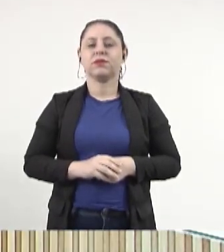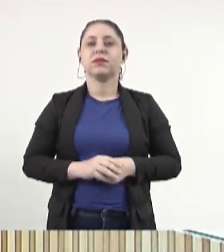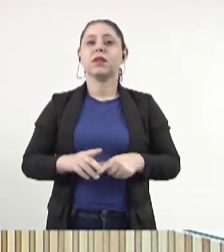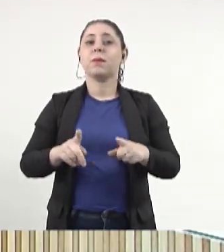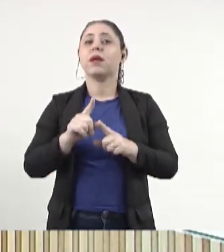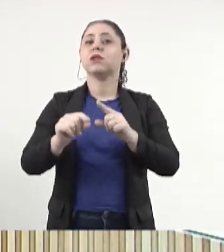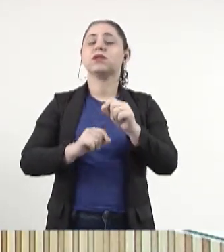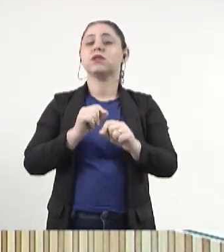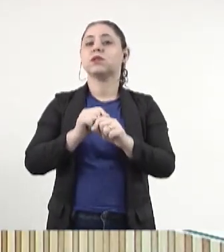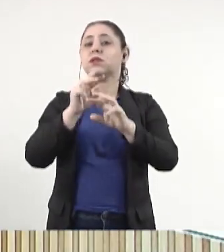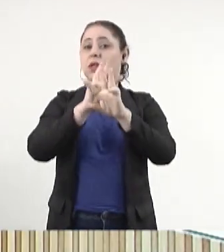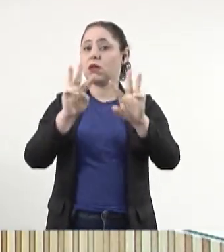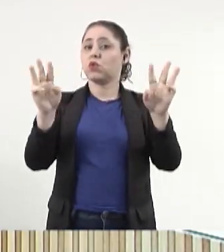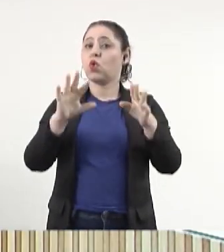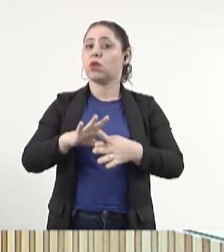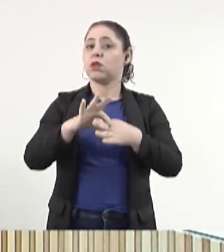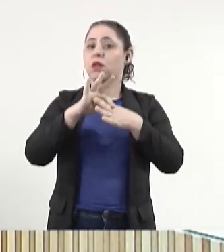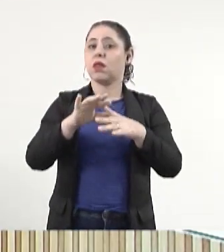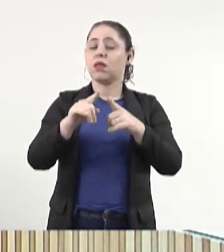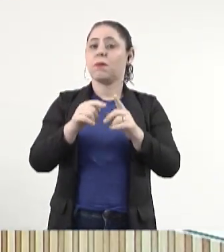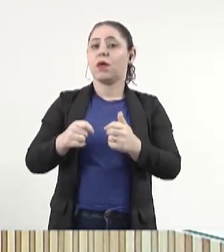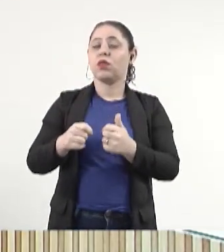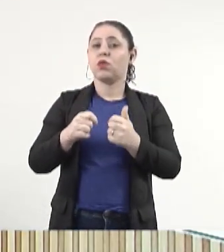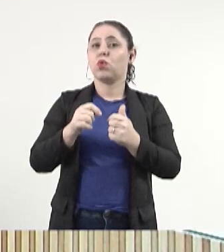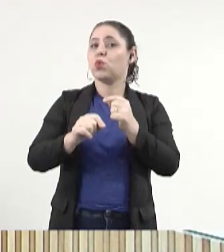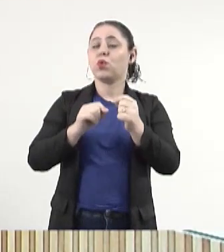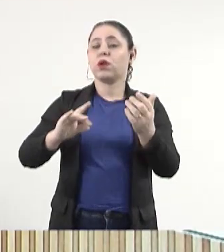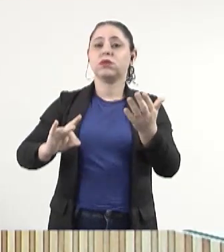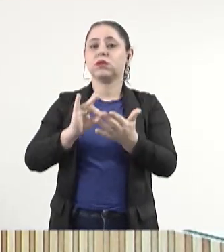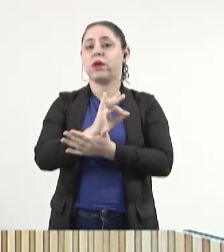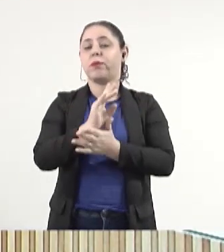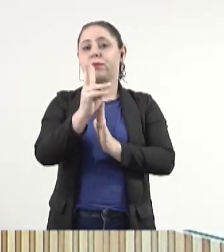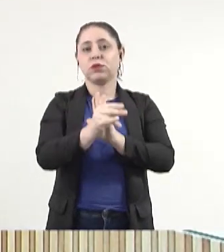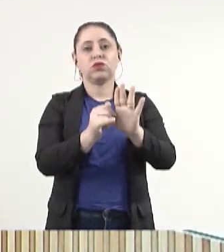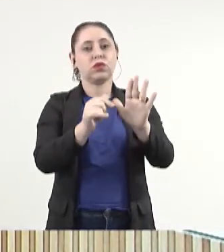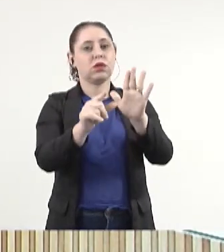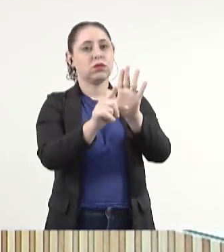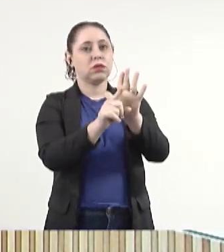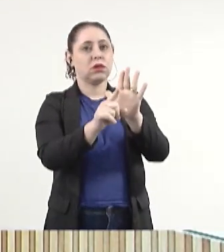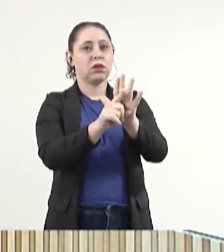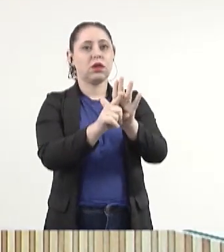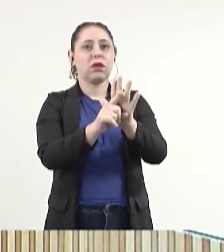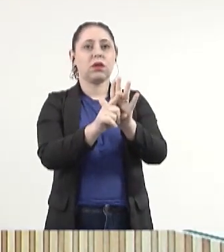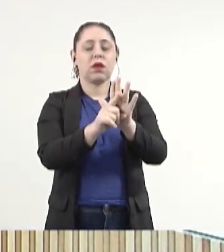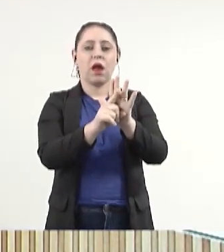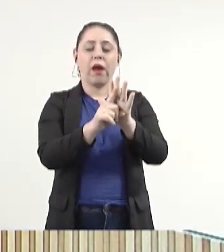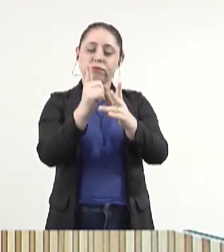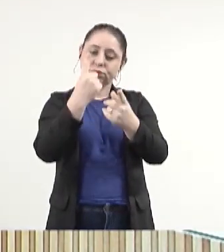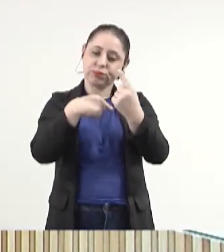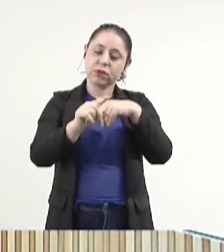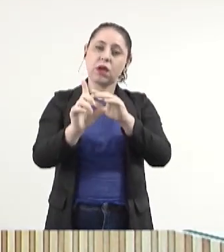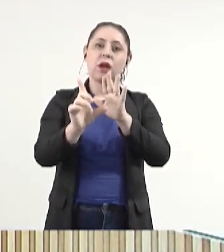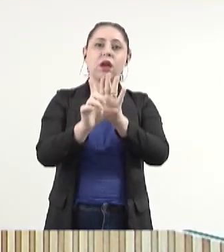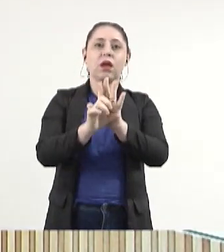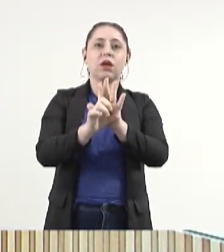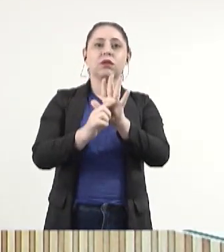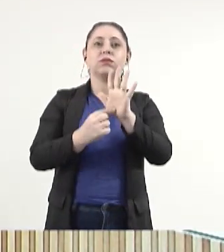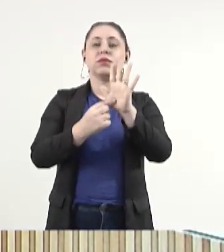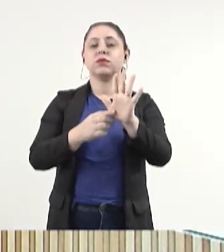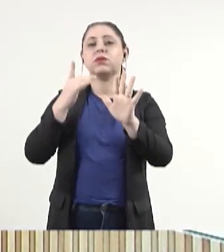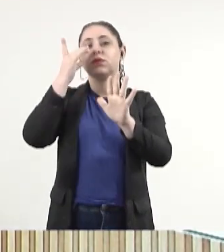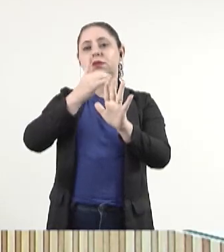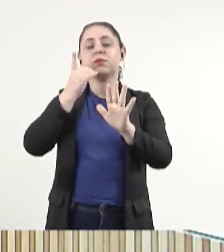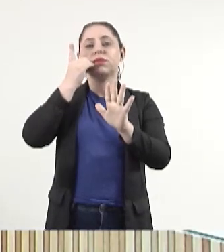www.al.ms.gov.br. O site hoje, inclusive, destacando a sanção de um projeto de lei, agora transformado em lei, projeto de lei apresentado